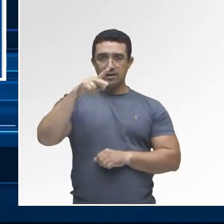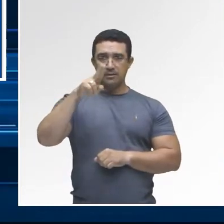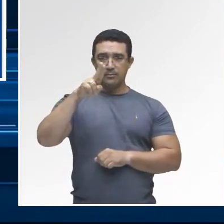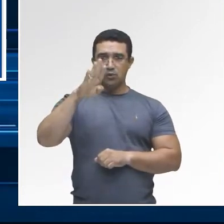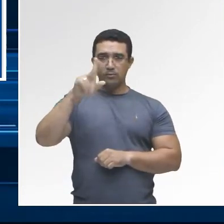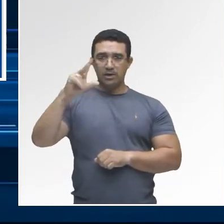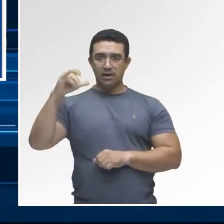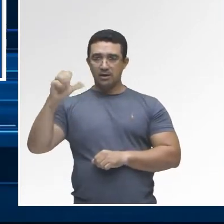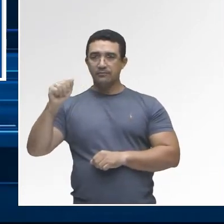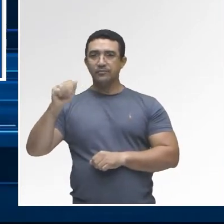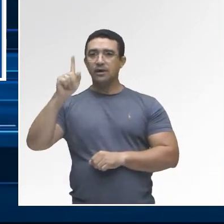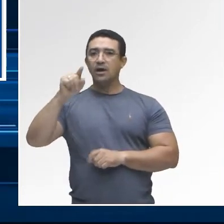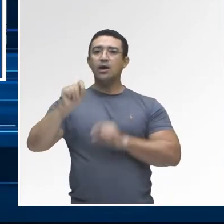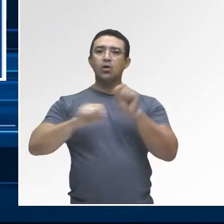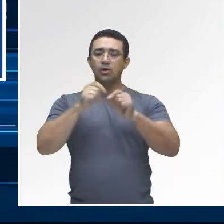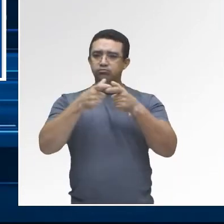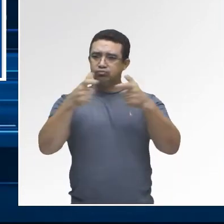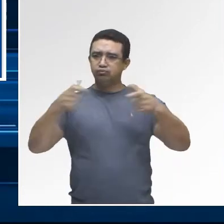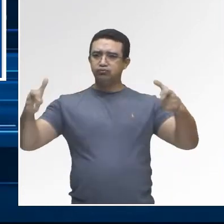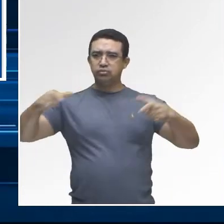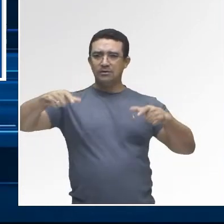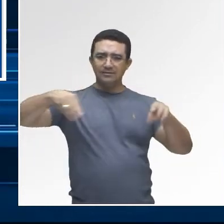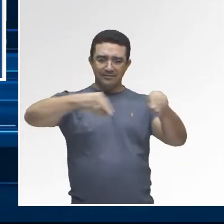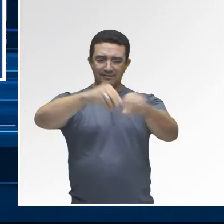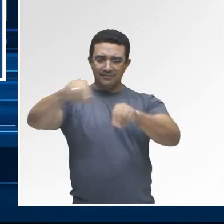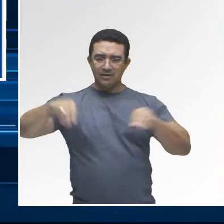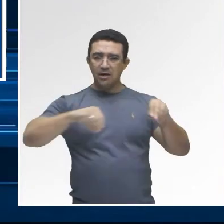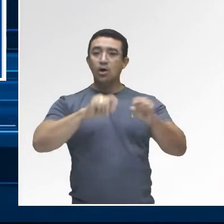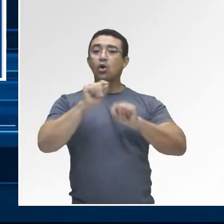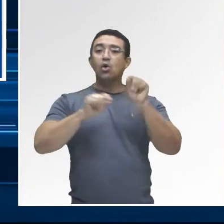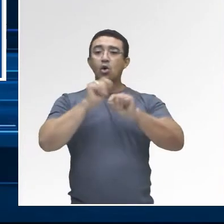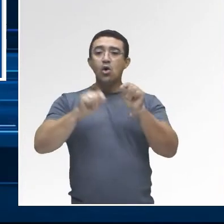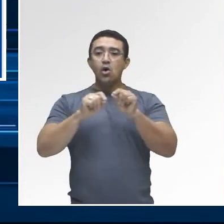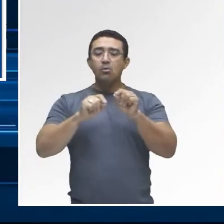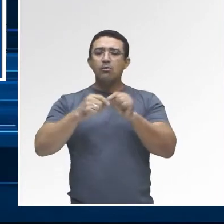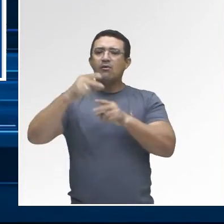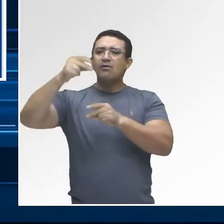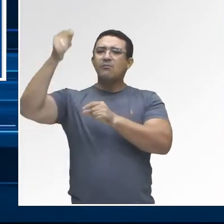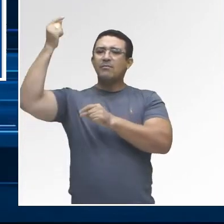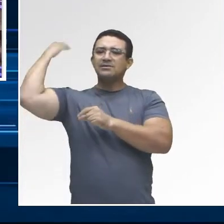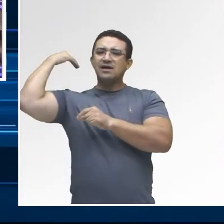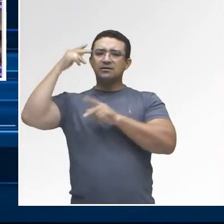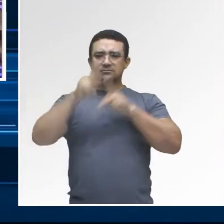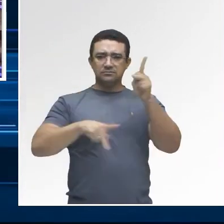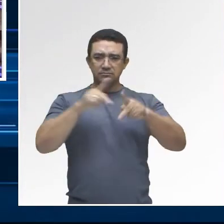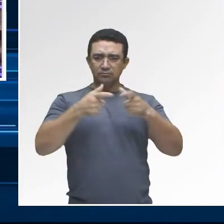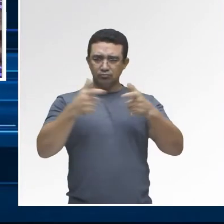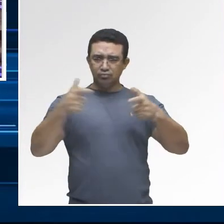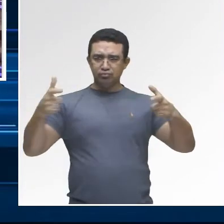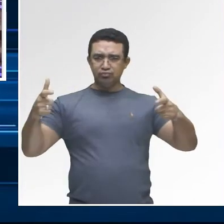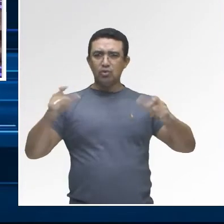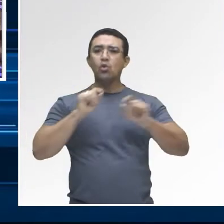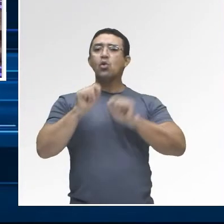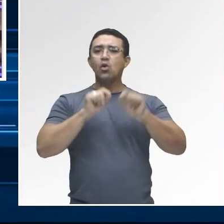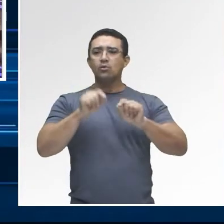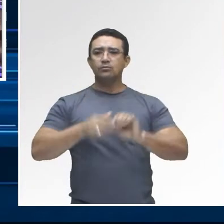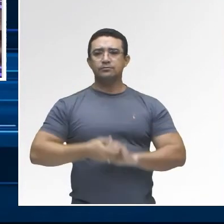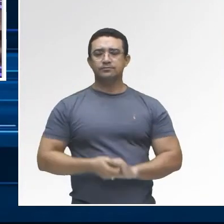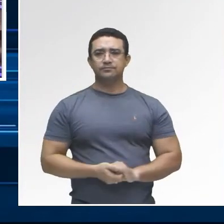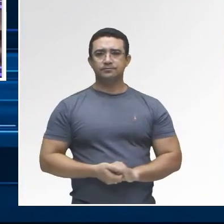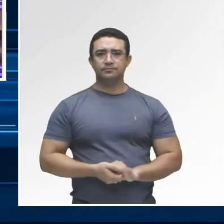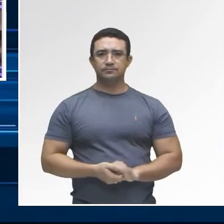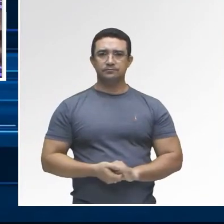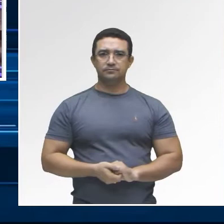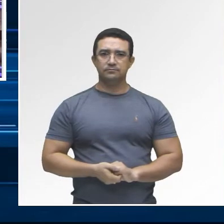romanos. Uma grande expansão. Como é que os povos da antiguidade se expandiam? Olha aqui para mim, valendo um carro 0